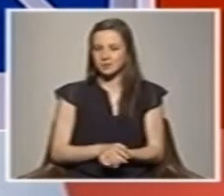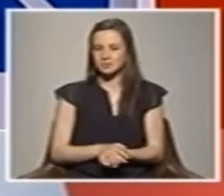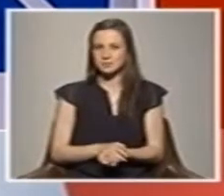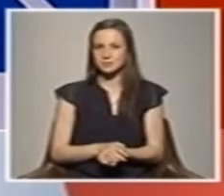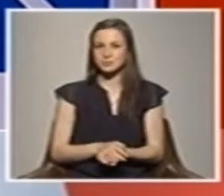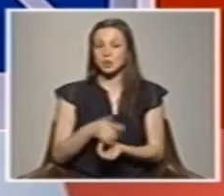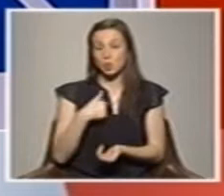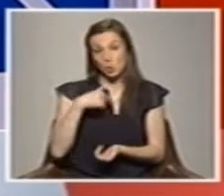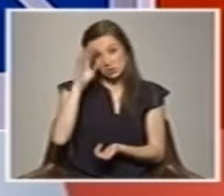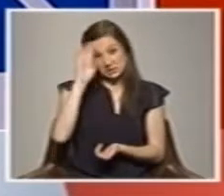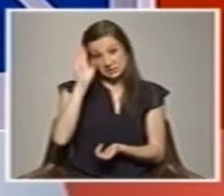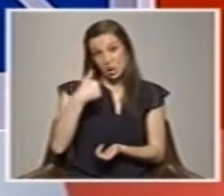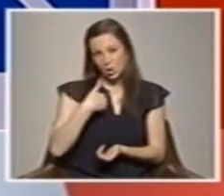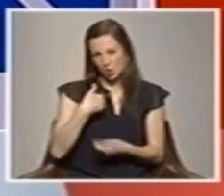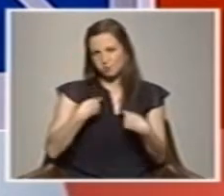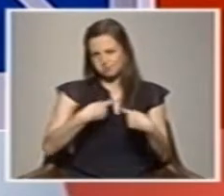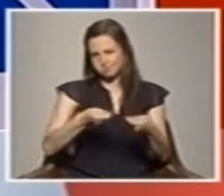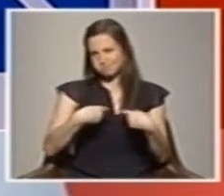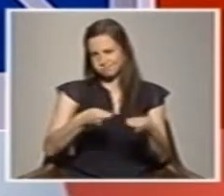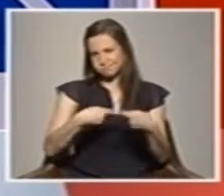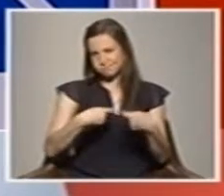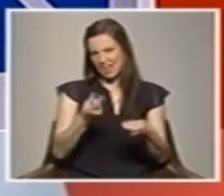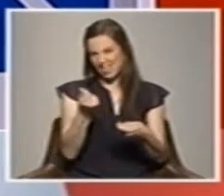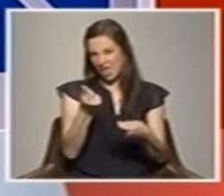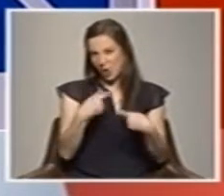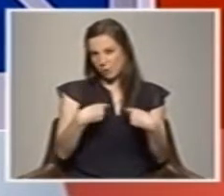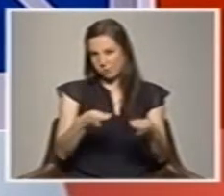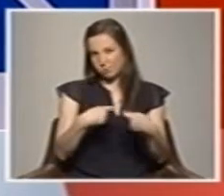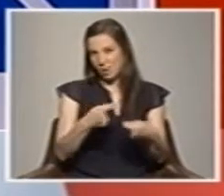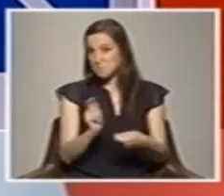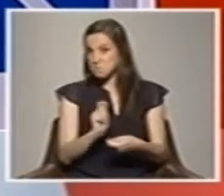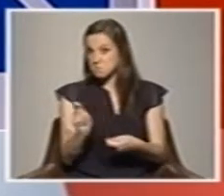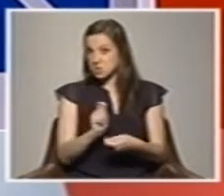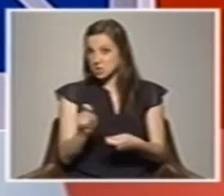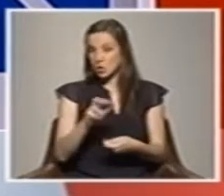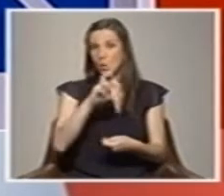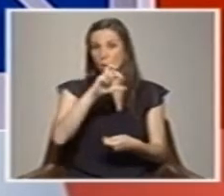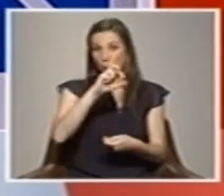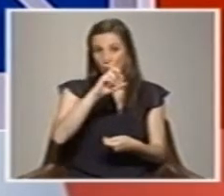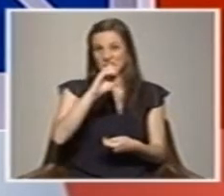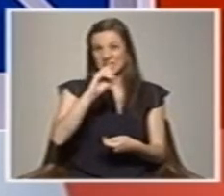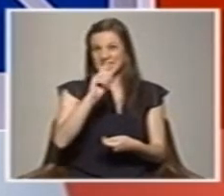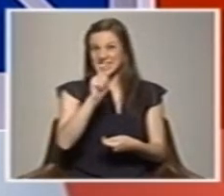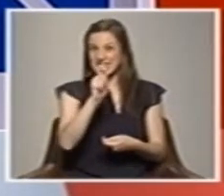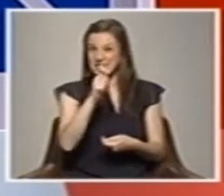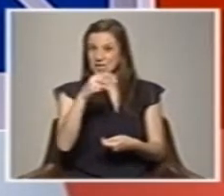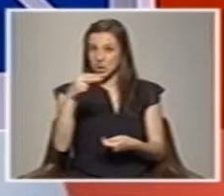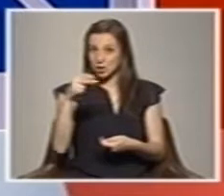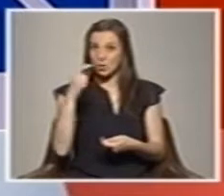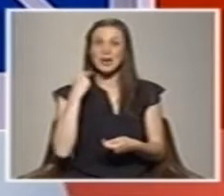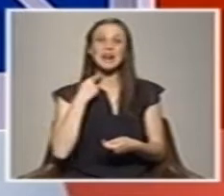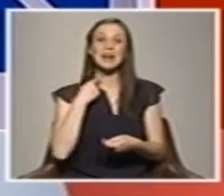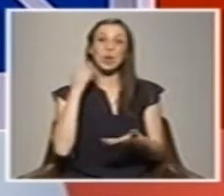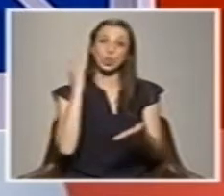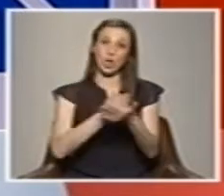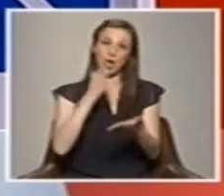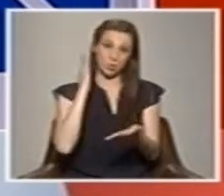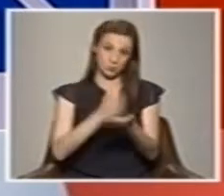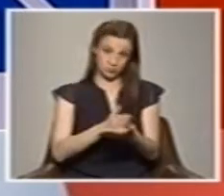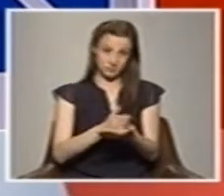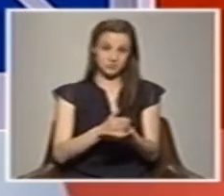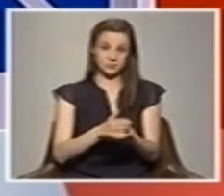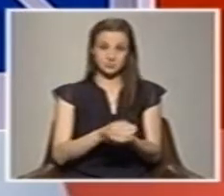Eu sei que eu gasto hoje em dia, por mês, à volta de 80 euros no talho,